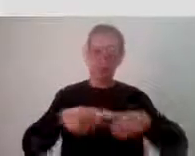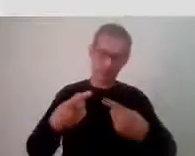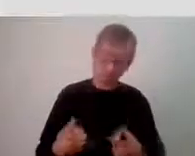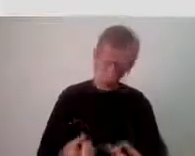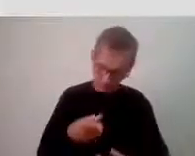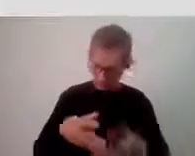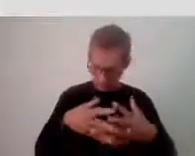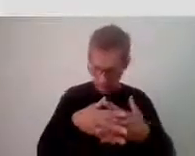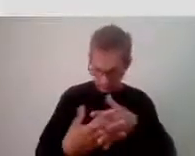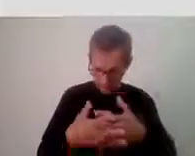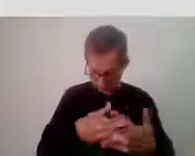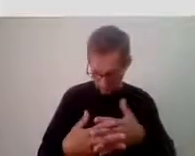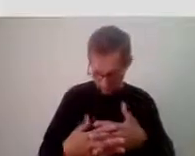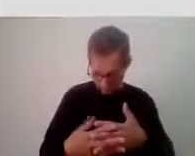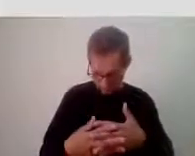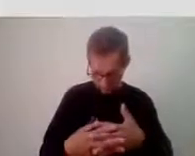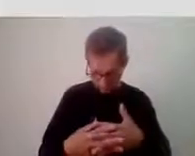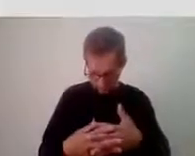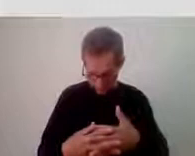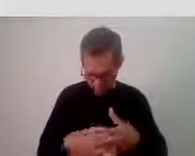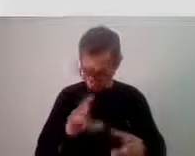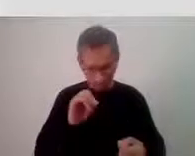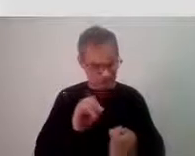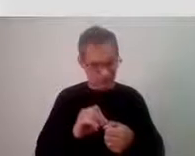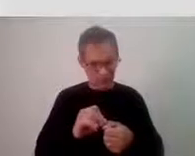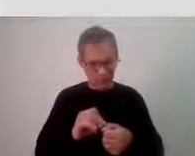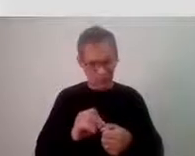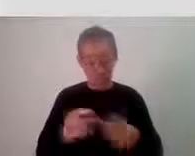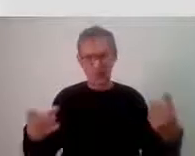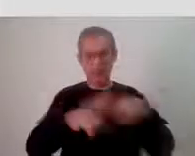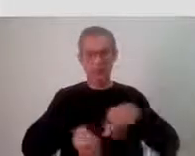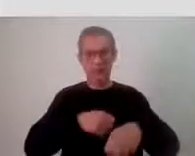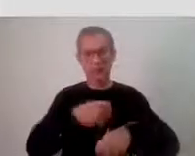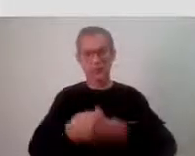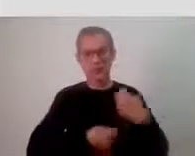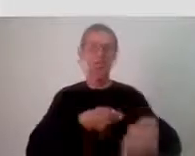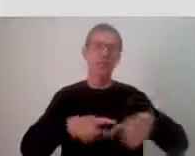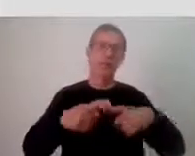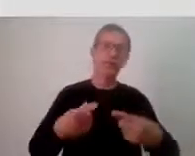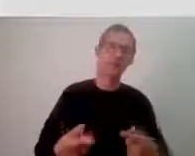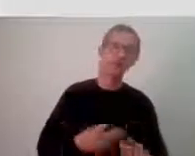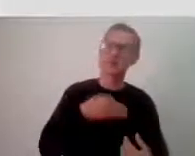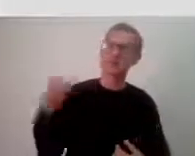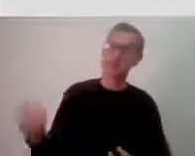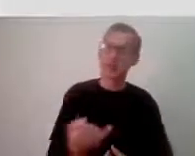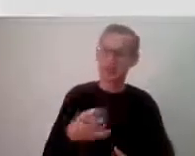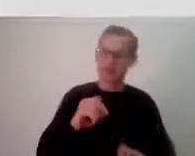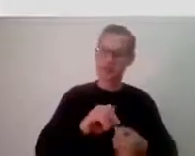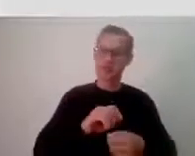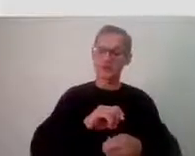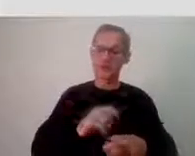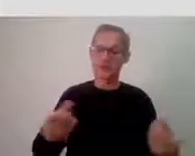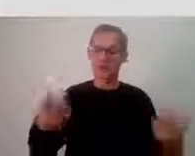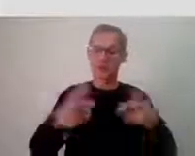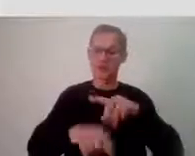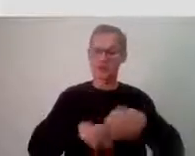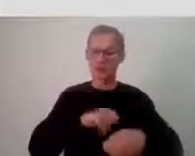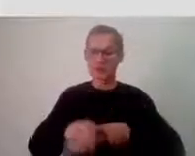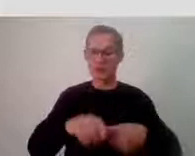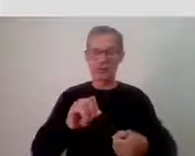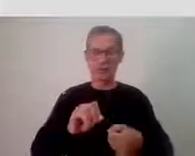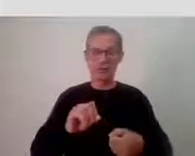vai confundir e vai acabar não fazendo o jogo de sinal, que nesse caso aqui é fundamental. Fazendo